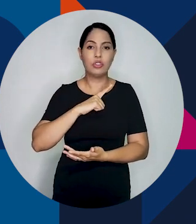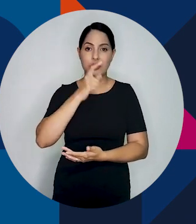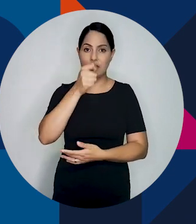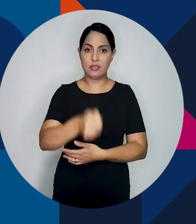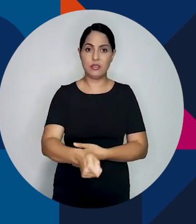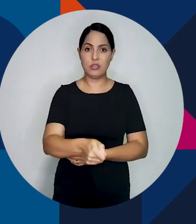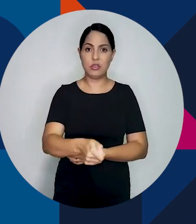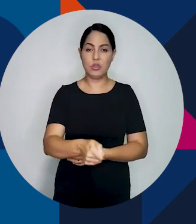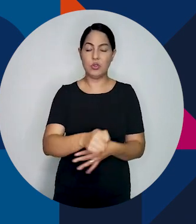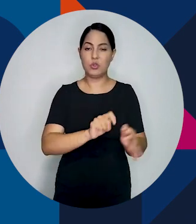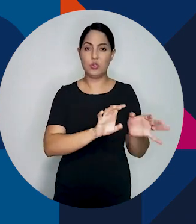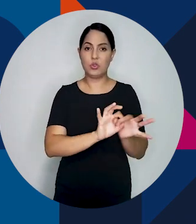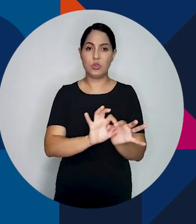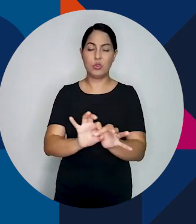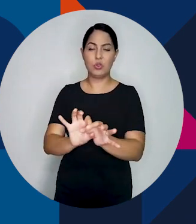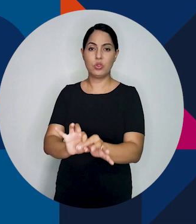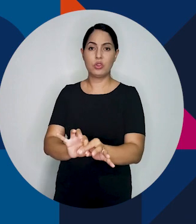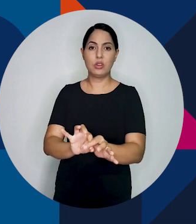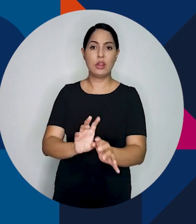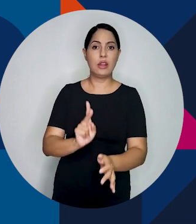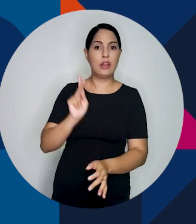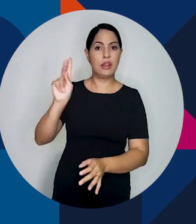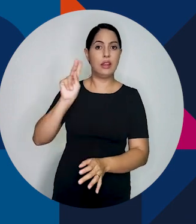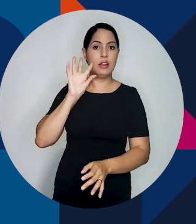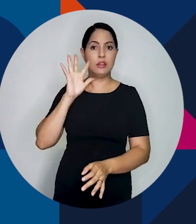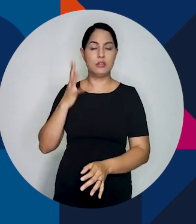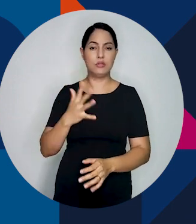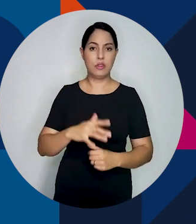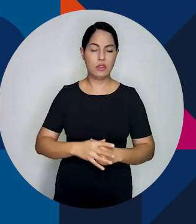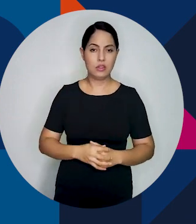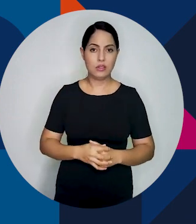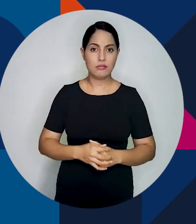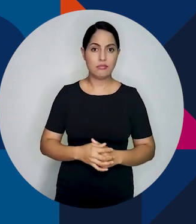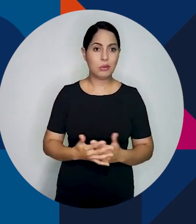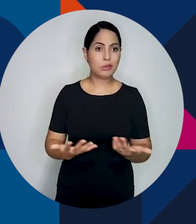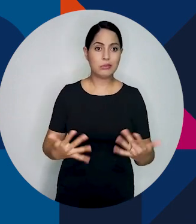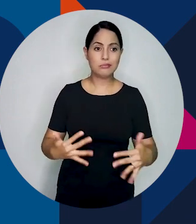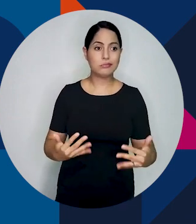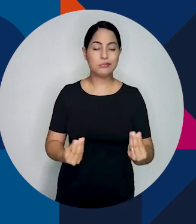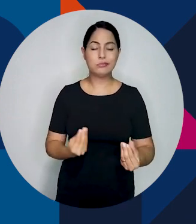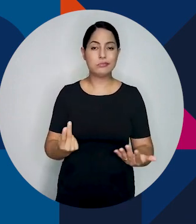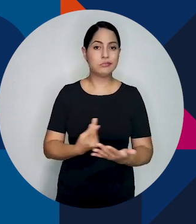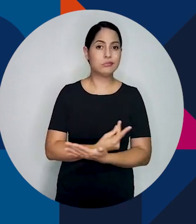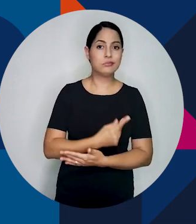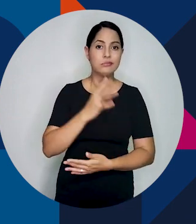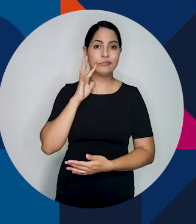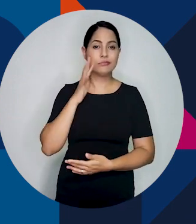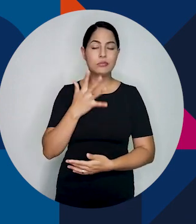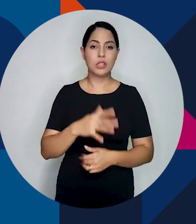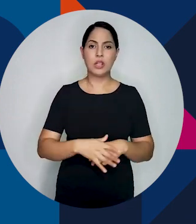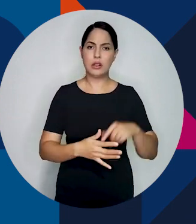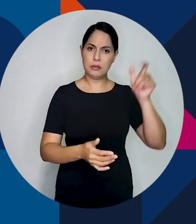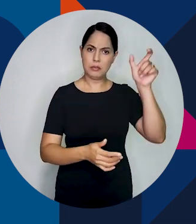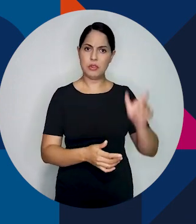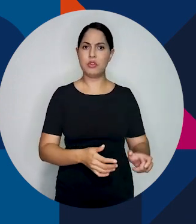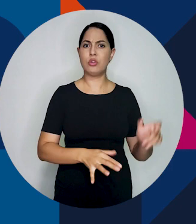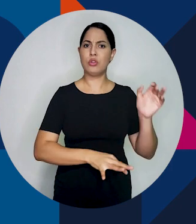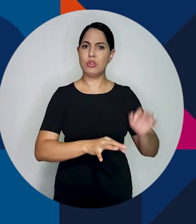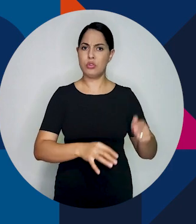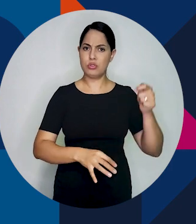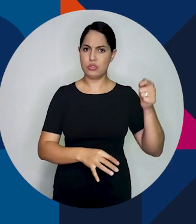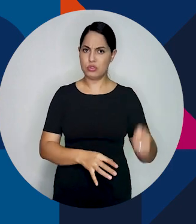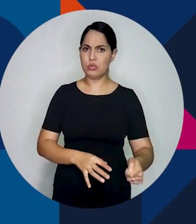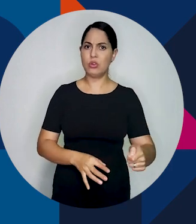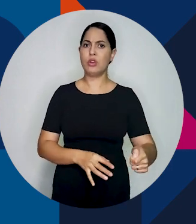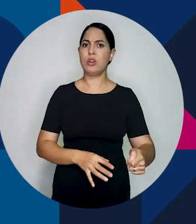ministro estava, na decisão do ministro, o poder decisório da audiência de custódia fica com ele. Então, o que aconteceu nessas audiências de